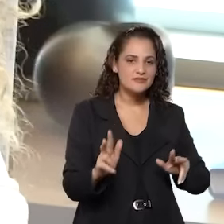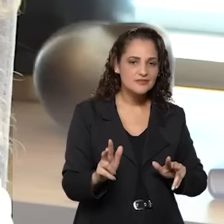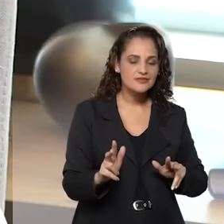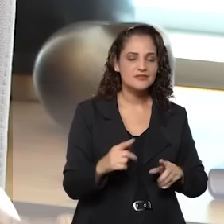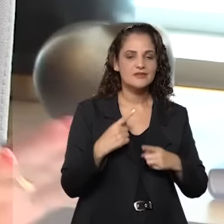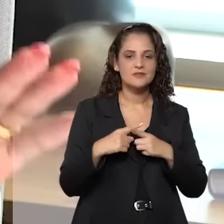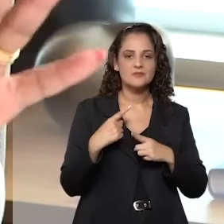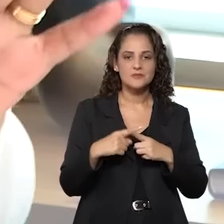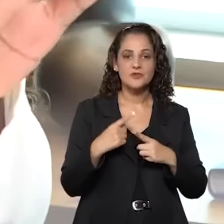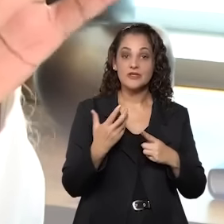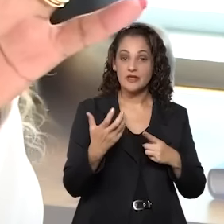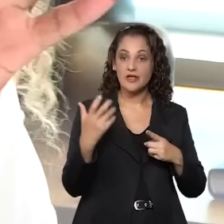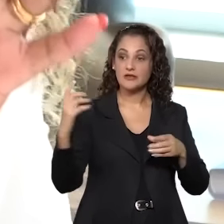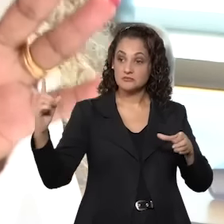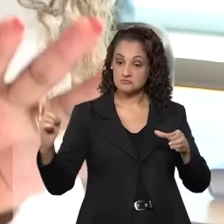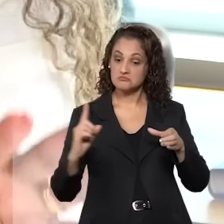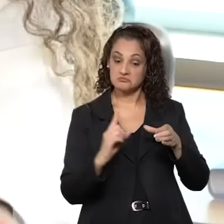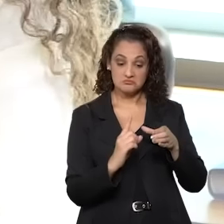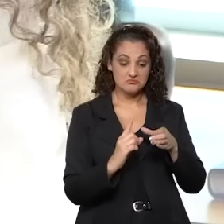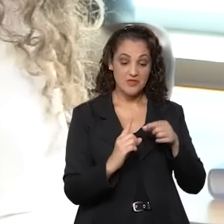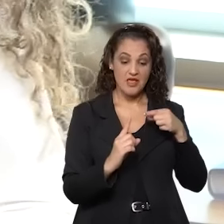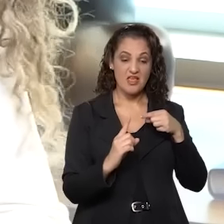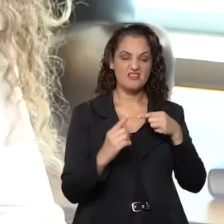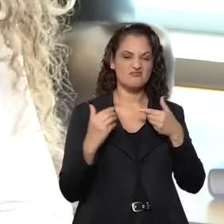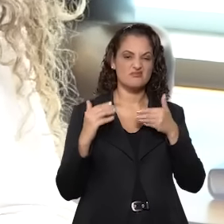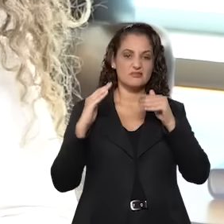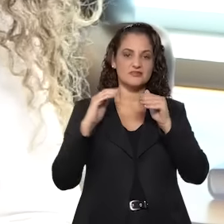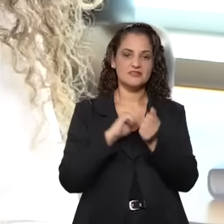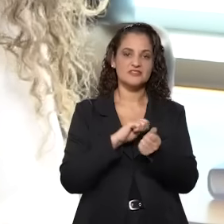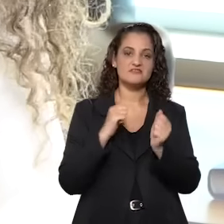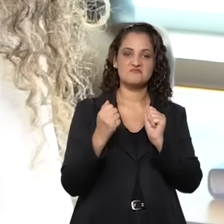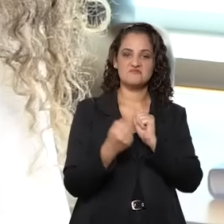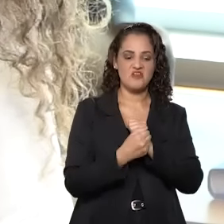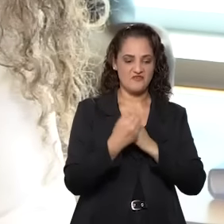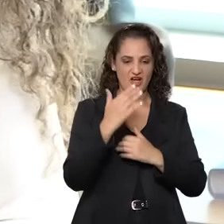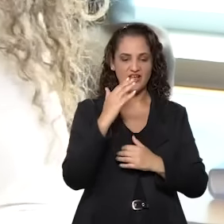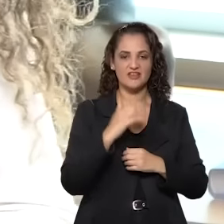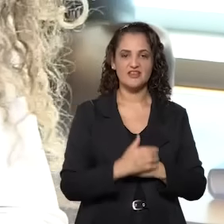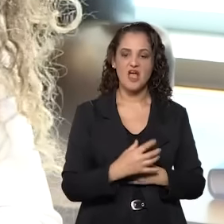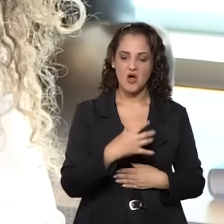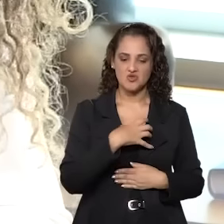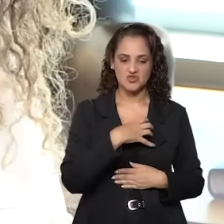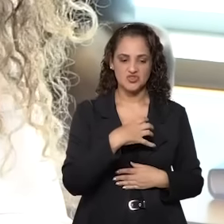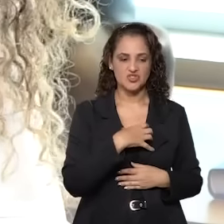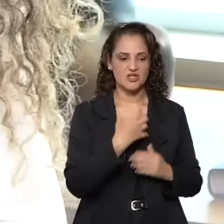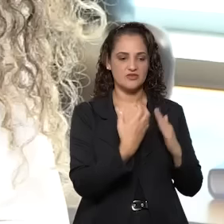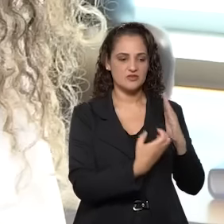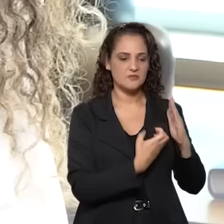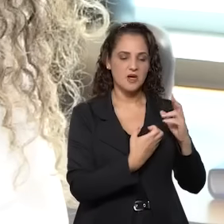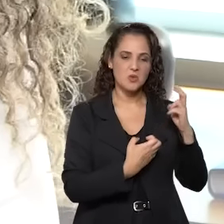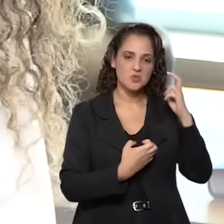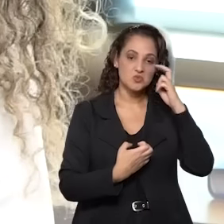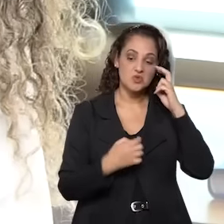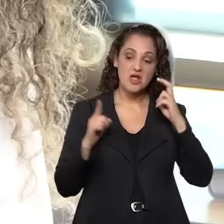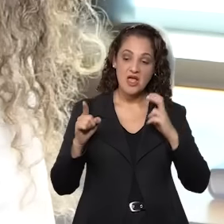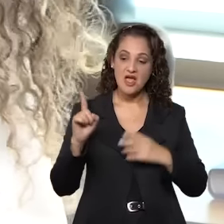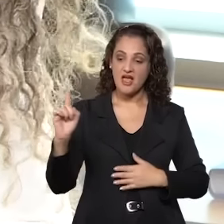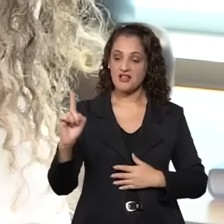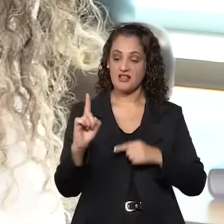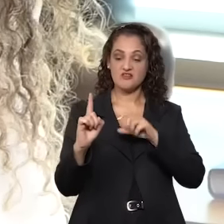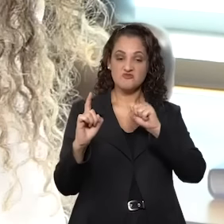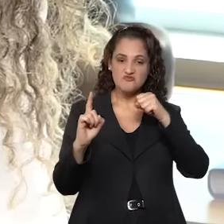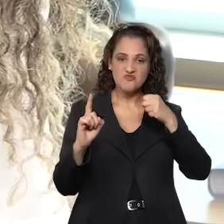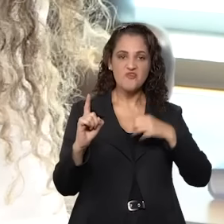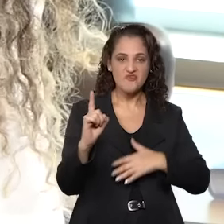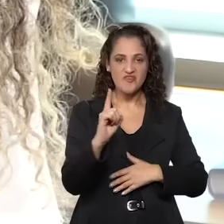adaptem ao jeitinho da empresa se adaptem à cultura se Adapt adaptem né o estilo da liderança a gente quer que as pessoas se adaptem a gente não